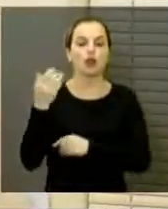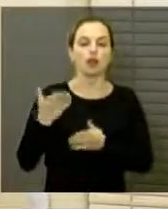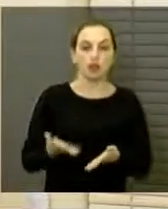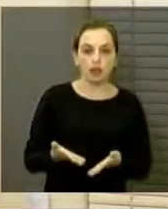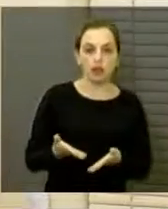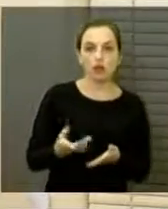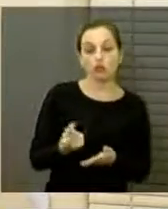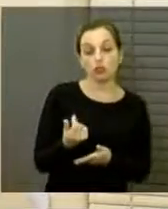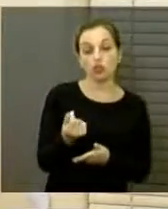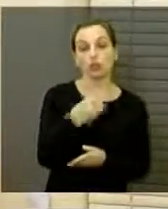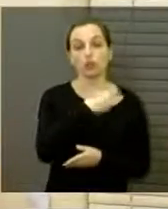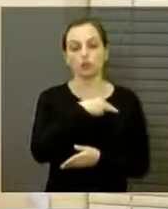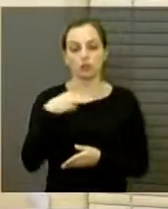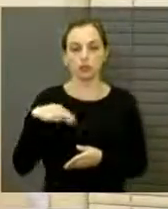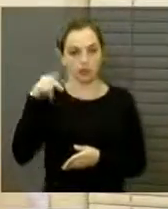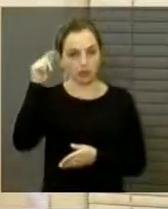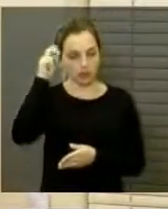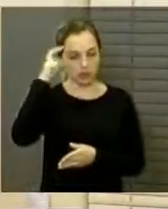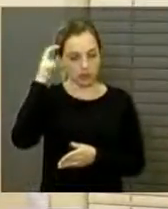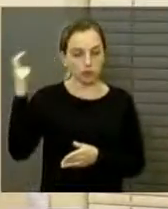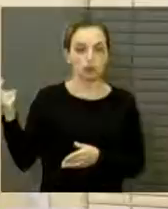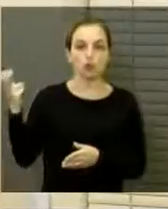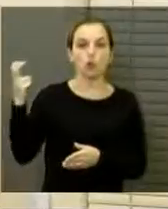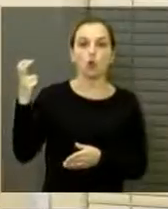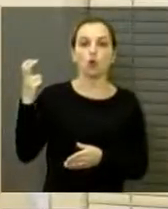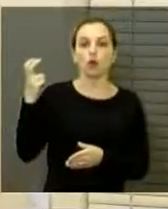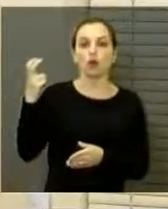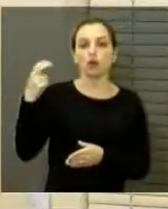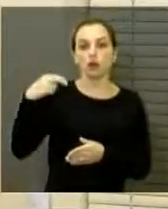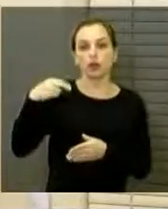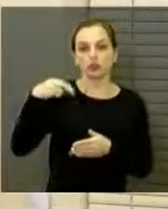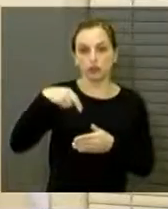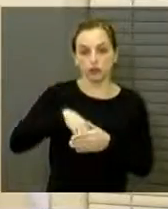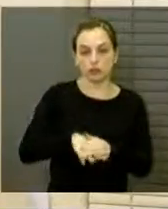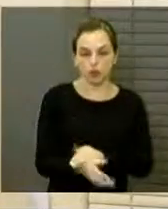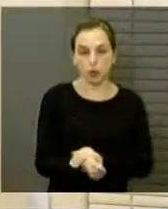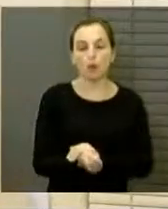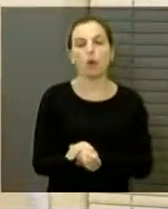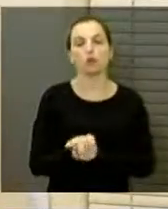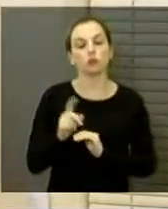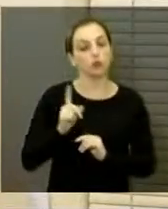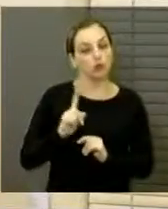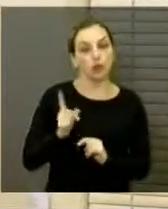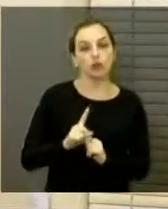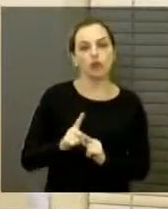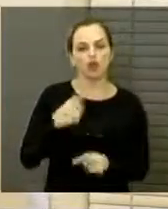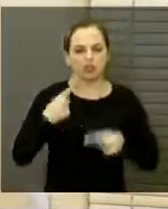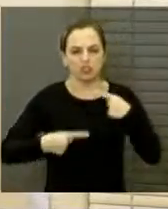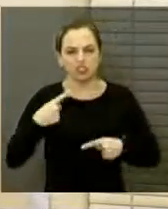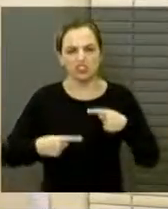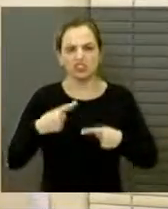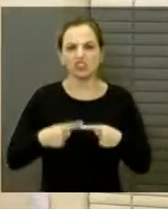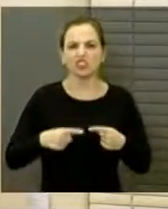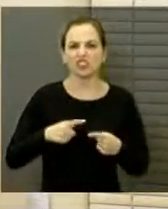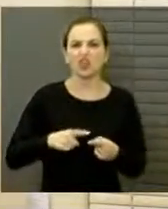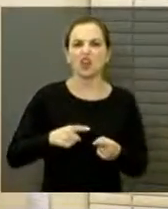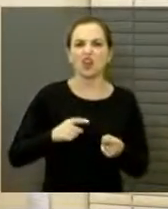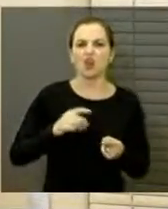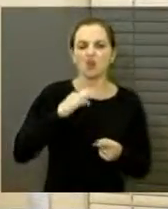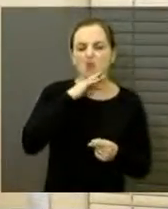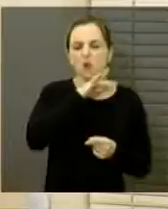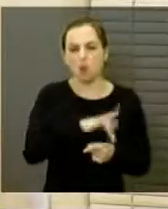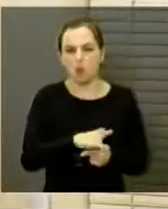Ministério da Cultura que está indo para bolso de ninguém. Especialmente esse debate tosco, preconceituoso, de achar que